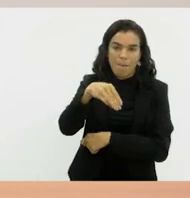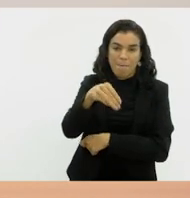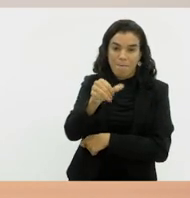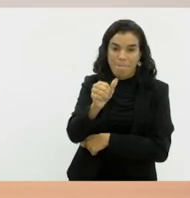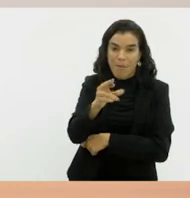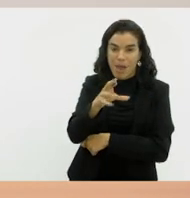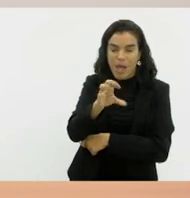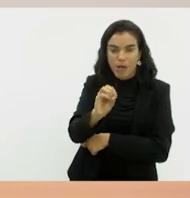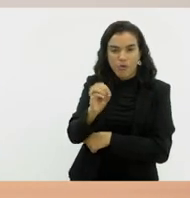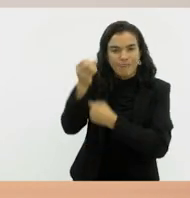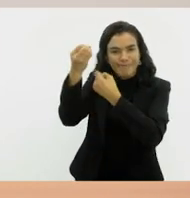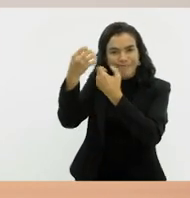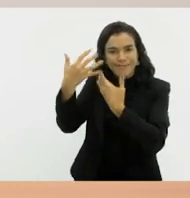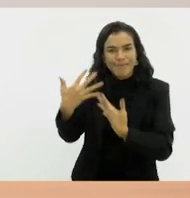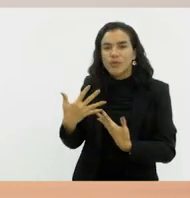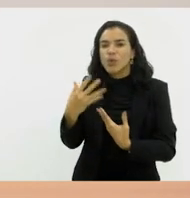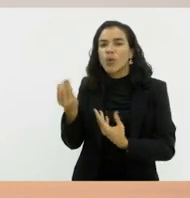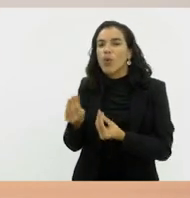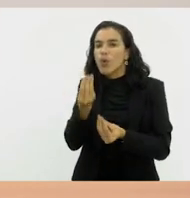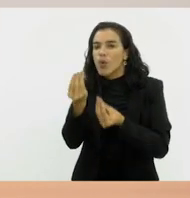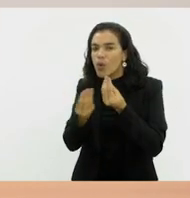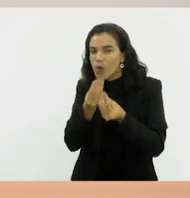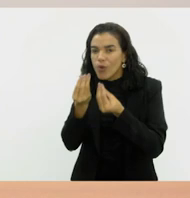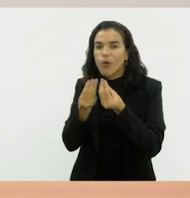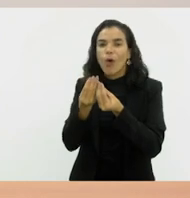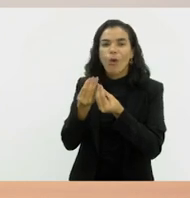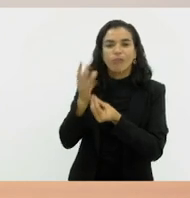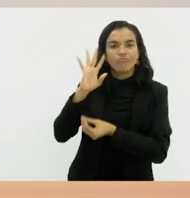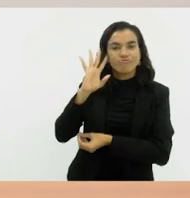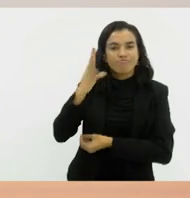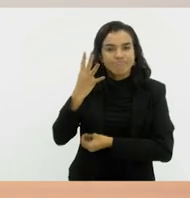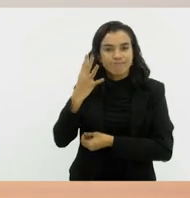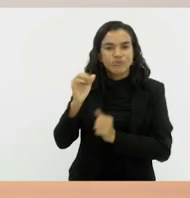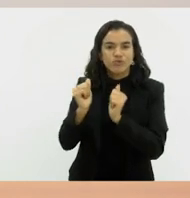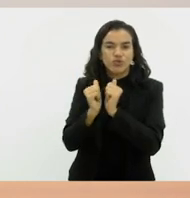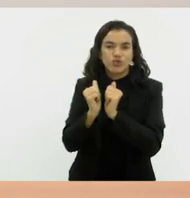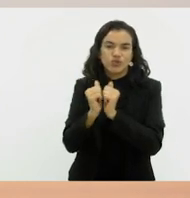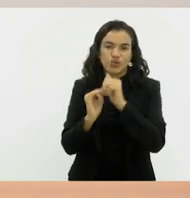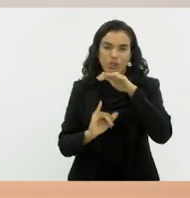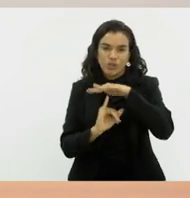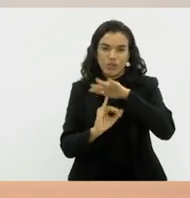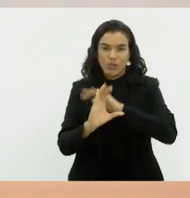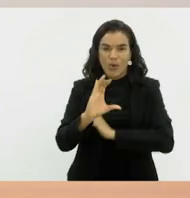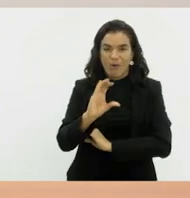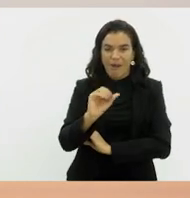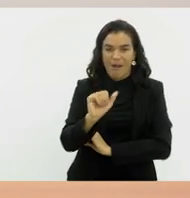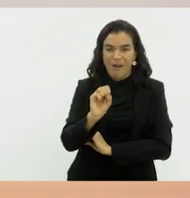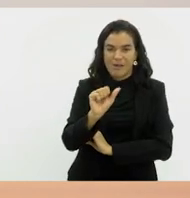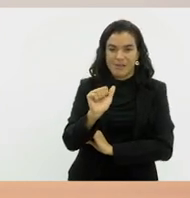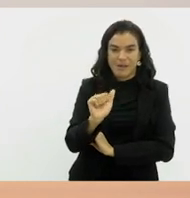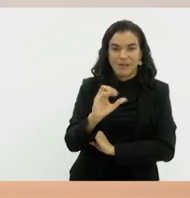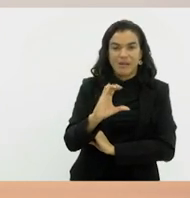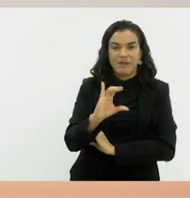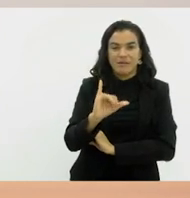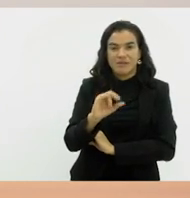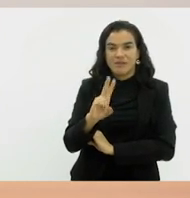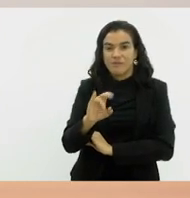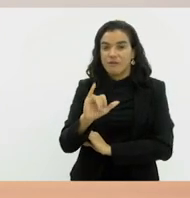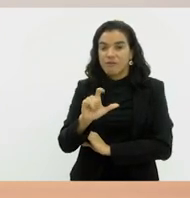os desdobramentos que aconteceram com a Casa Civil, né, a partir de uma,